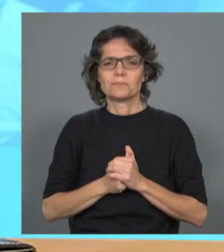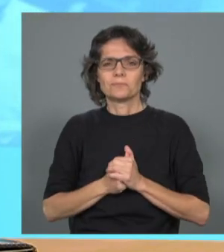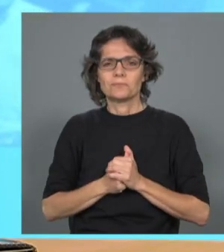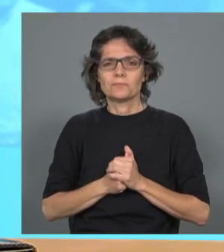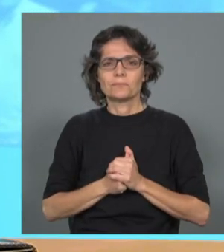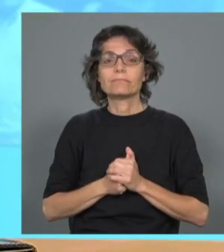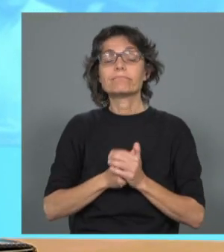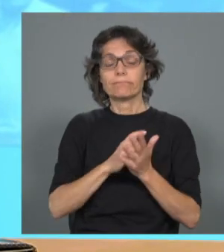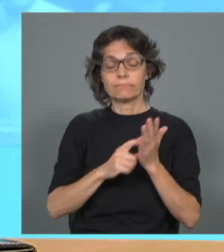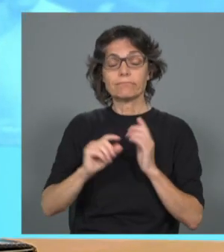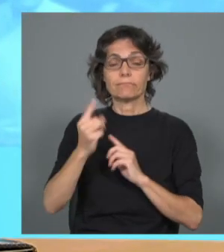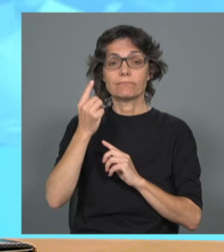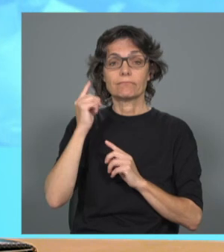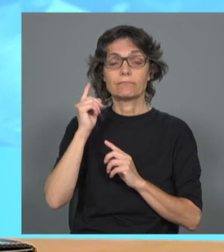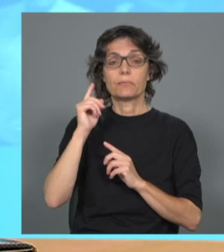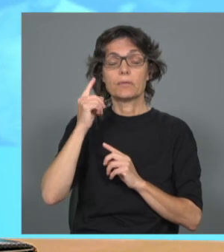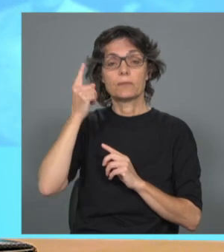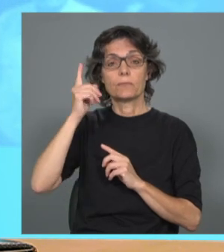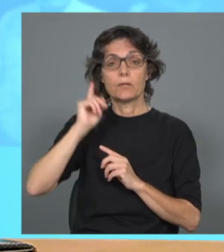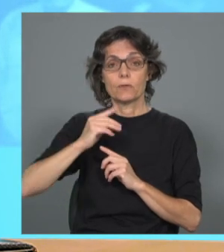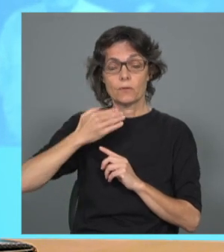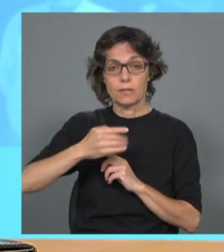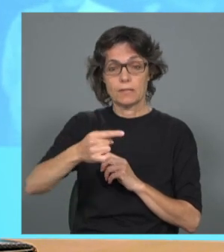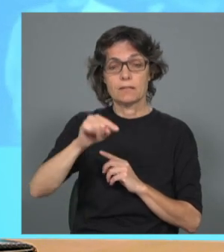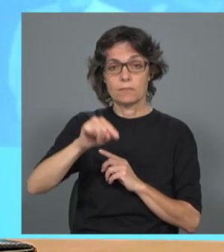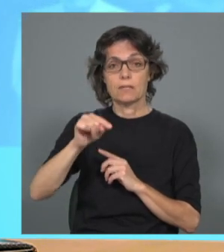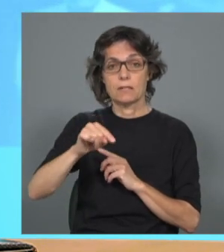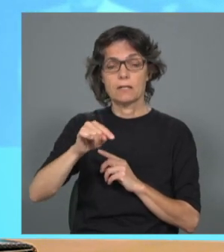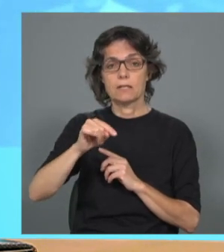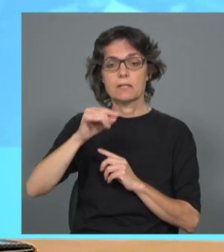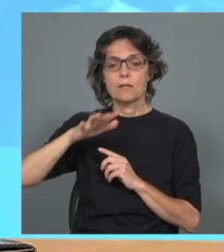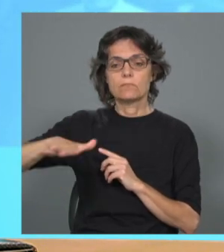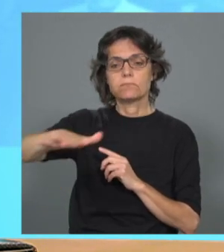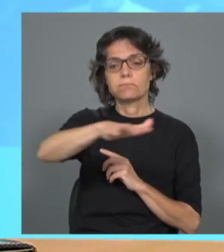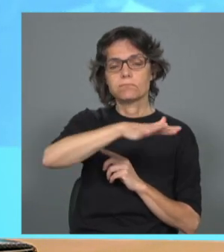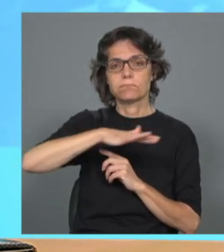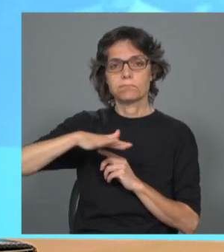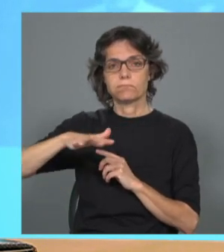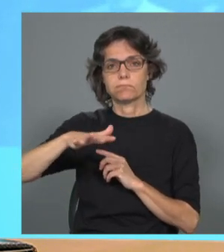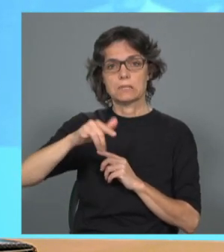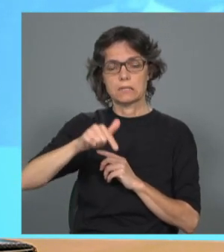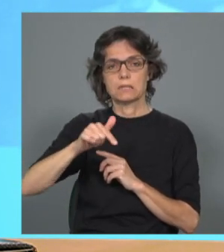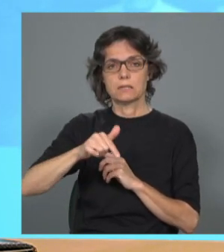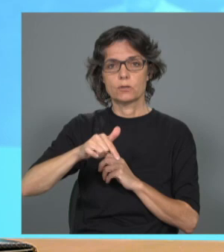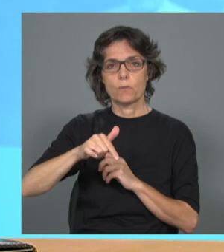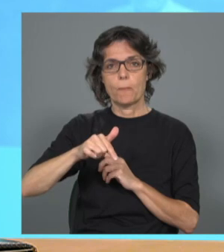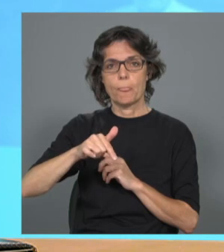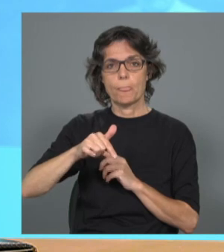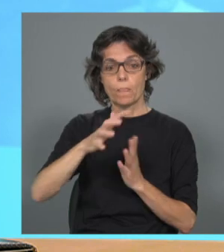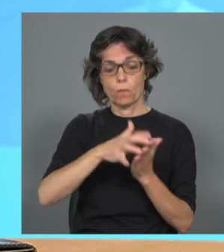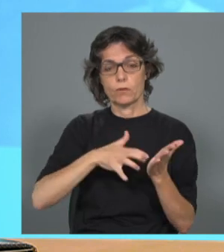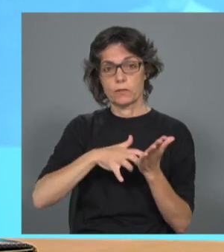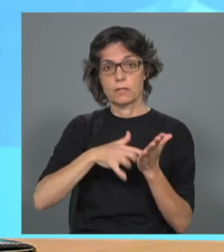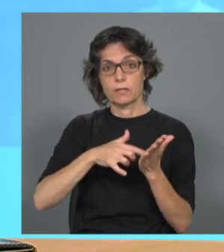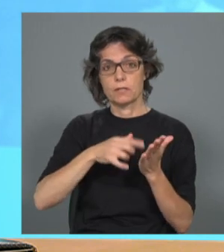dia, o primeiro da semana. Os Atos dos Apóstolos têm um outro ambiente literário. De facto, todos ficaram